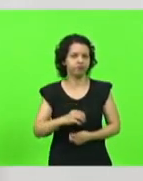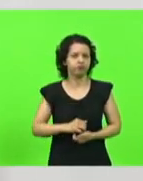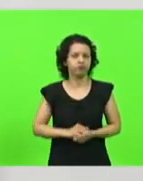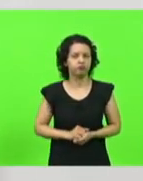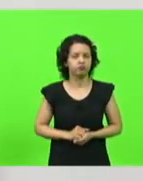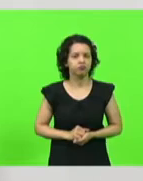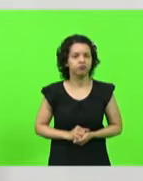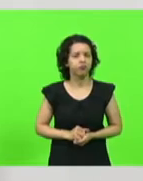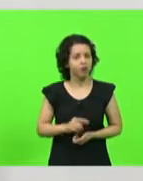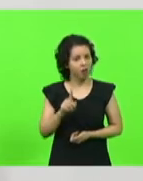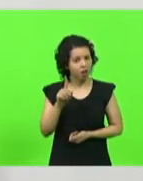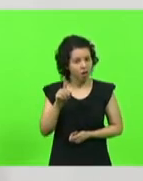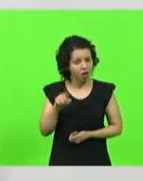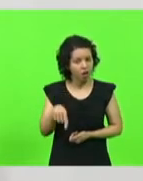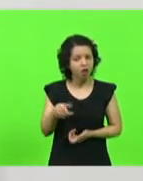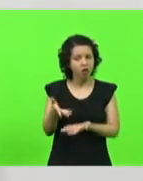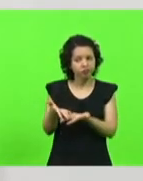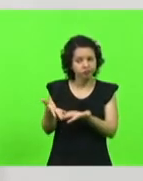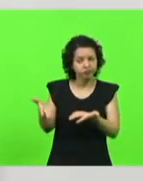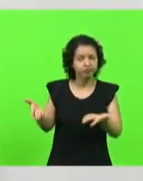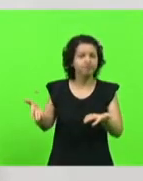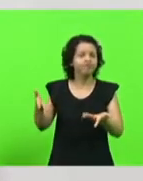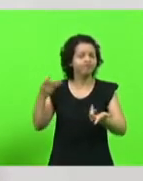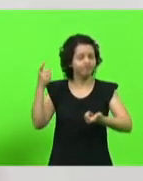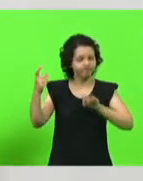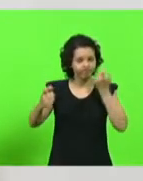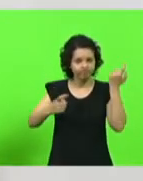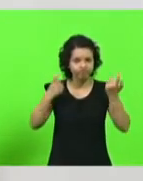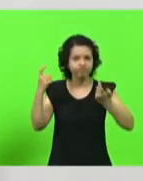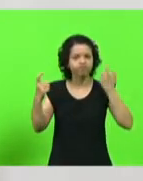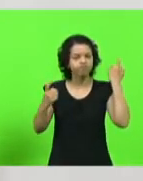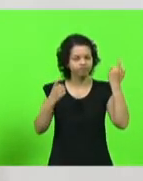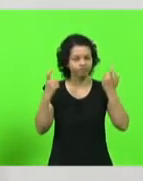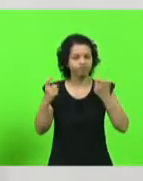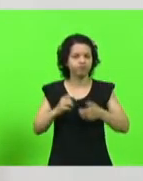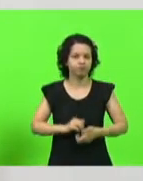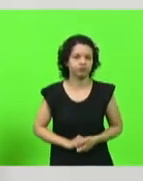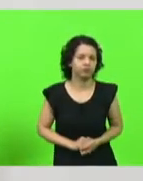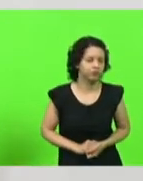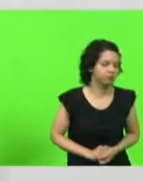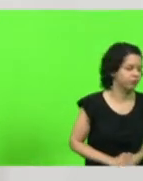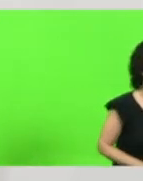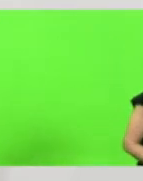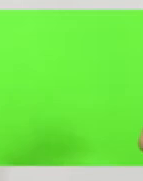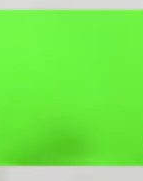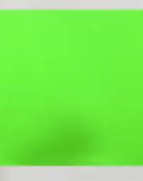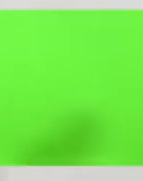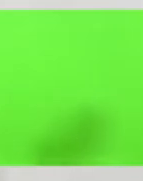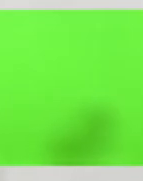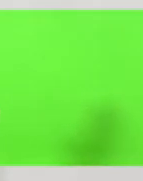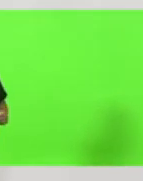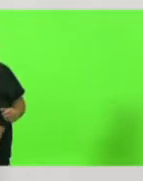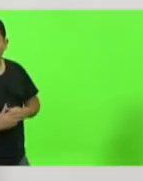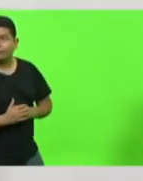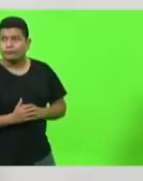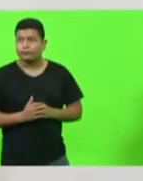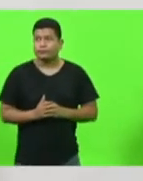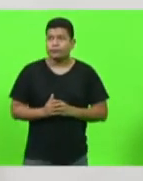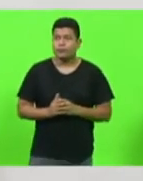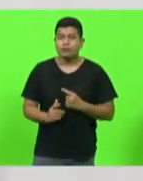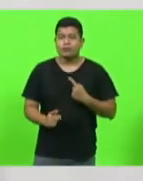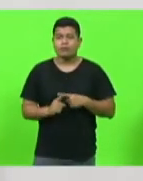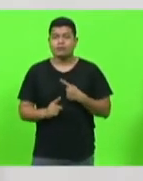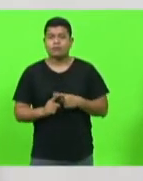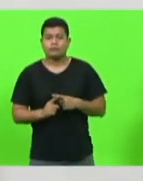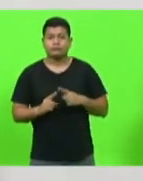Isto é altamente preocupante, porque além da redução da